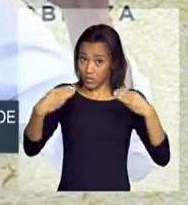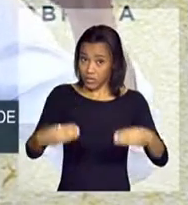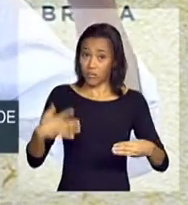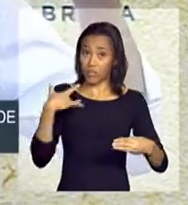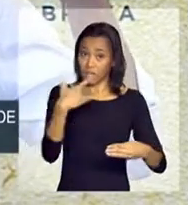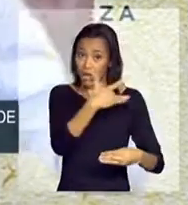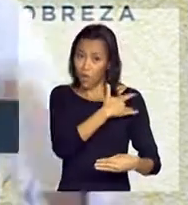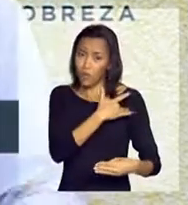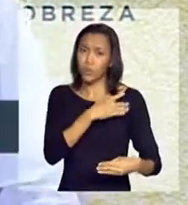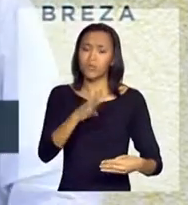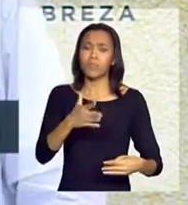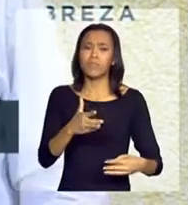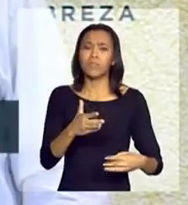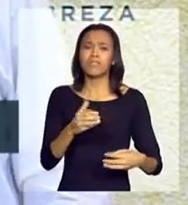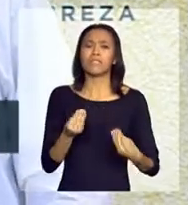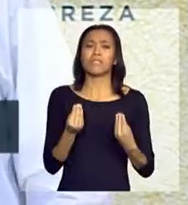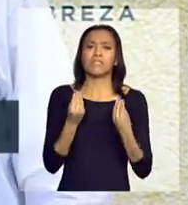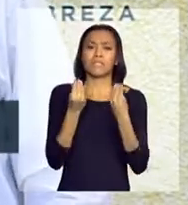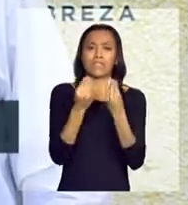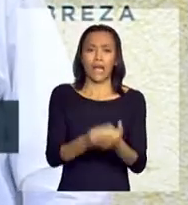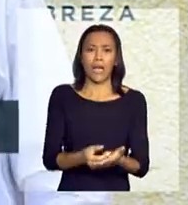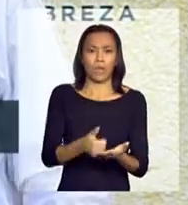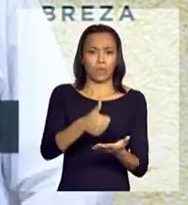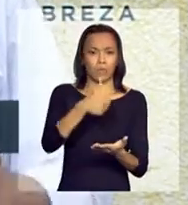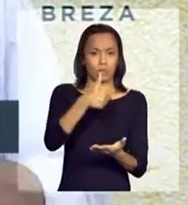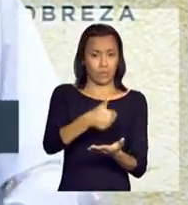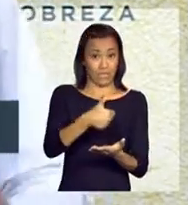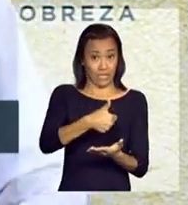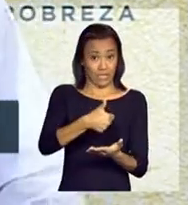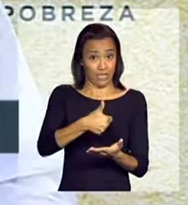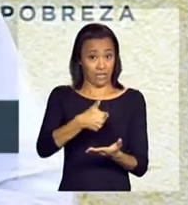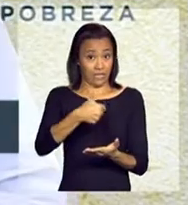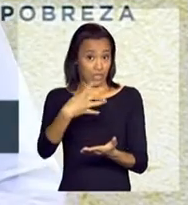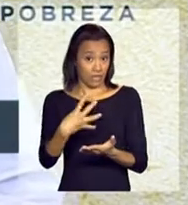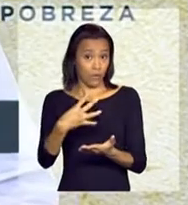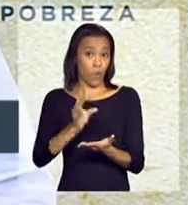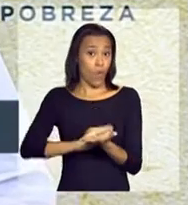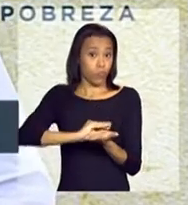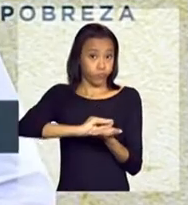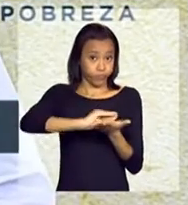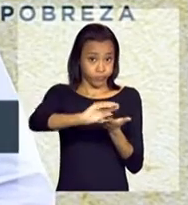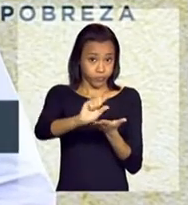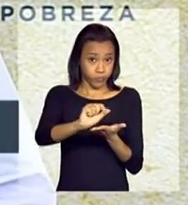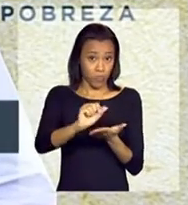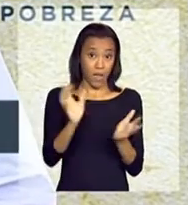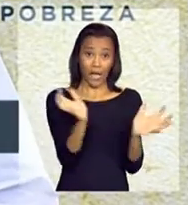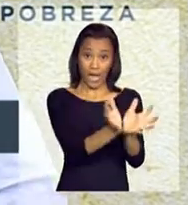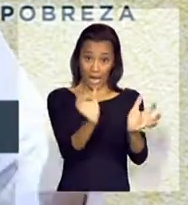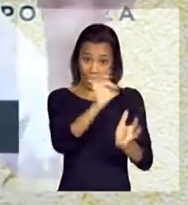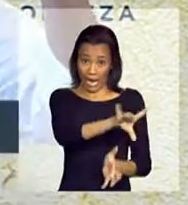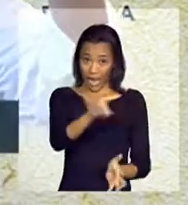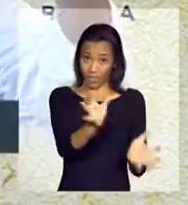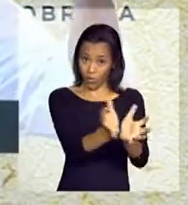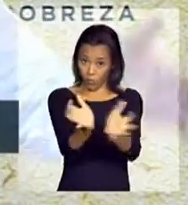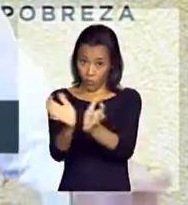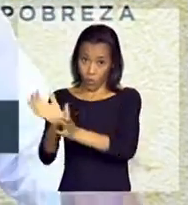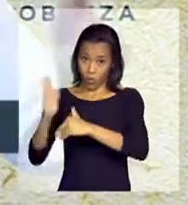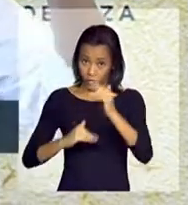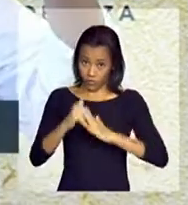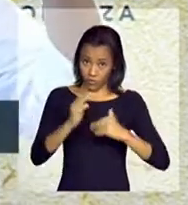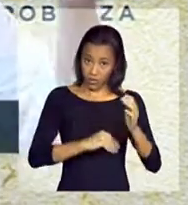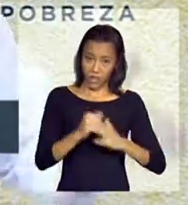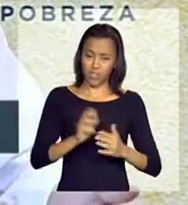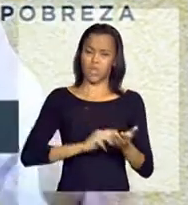um 14º repasse para cada uma das equipes de atenção básica do país você a gente paga